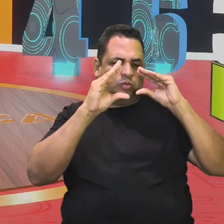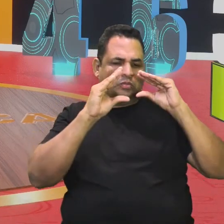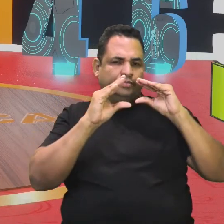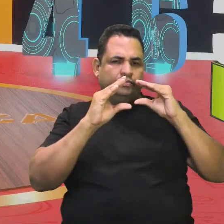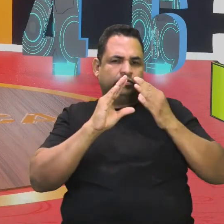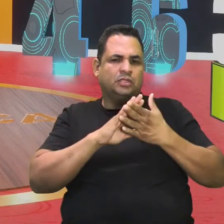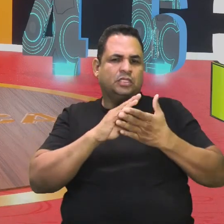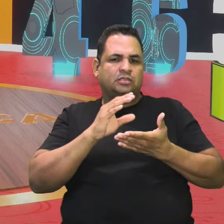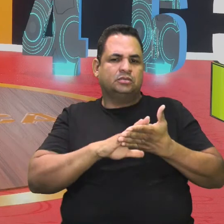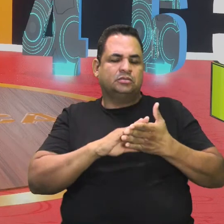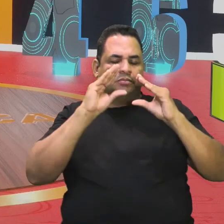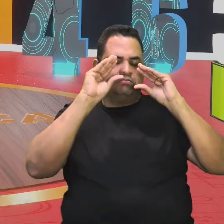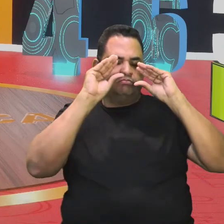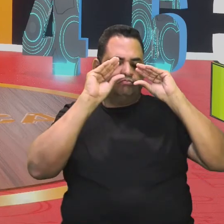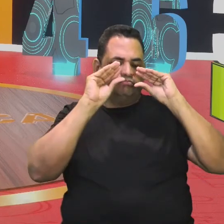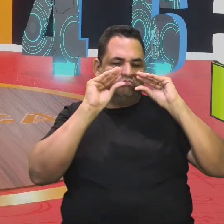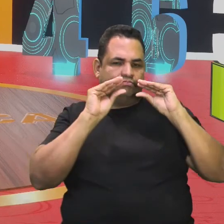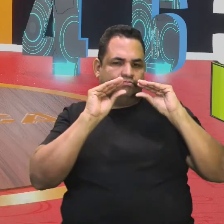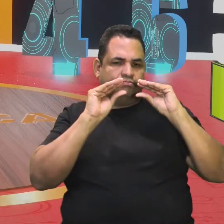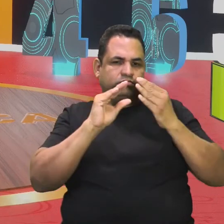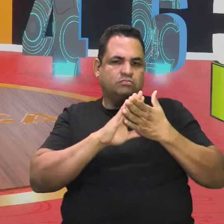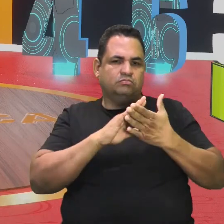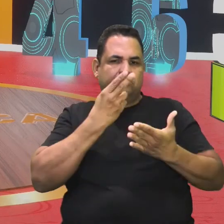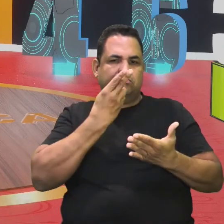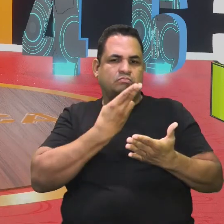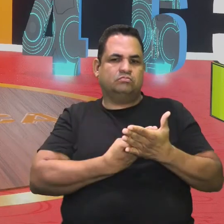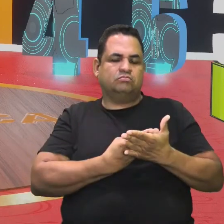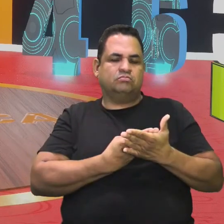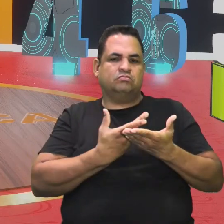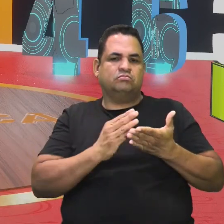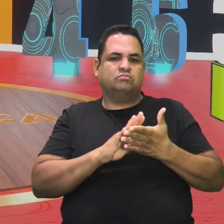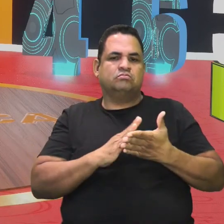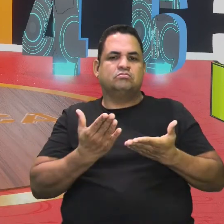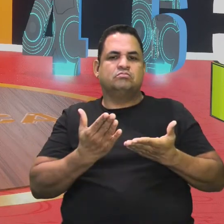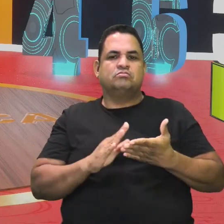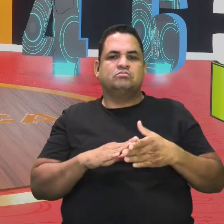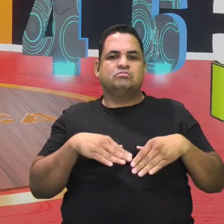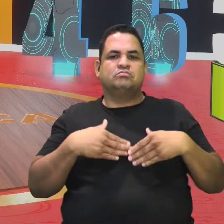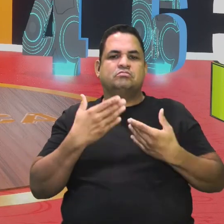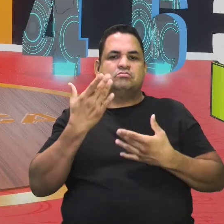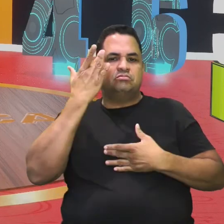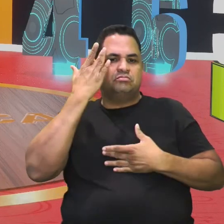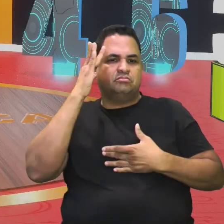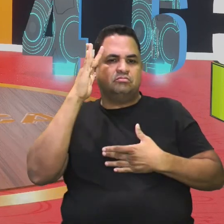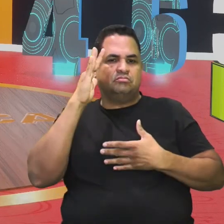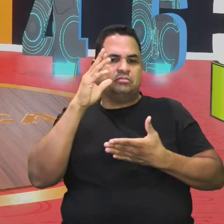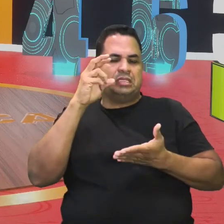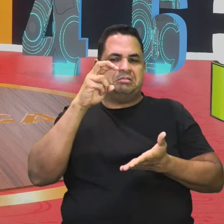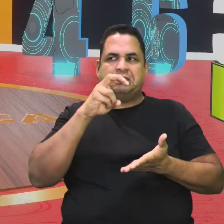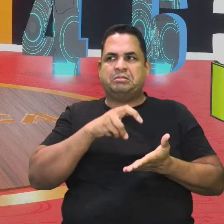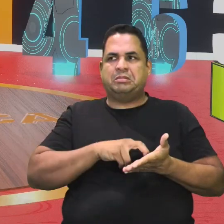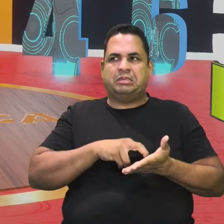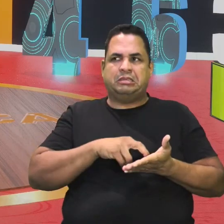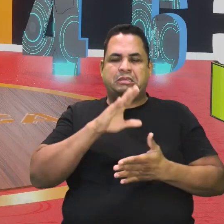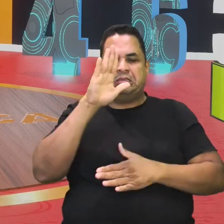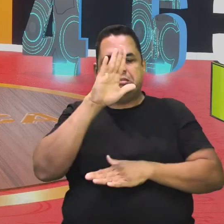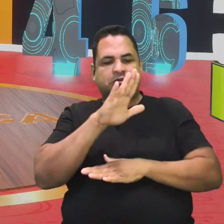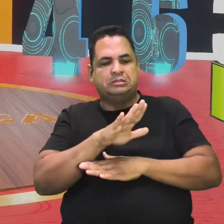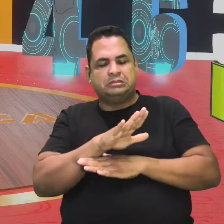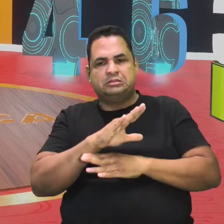nada. Porque o despertador não sabe diferenciar o dia e a noite. Não sabe o que é manhã e o que é tarde?